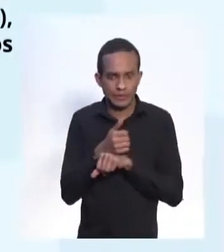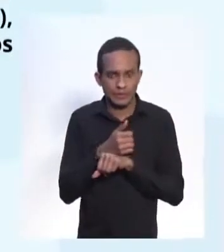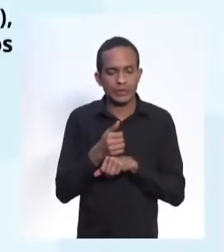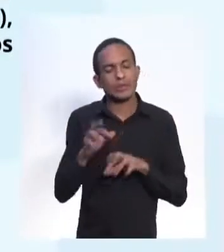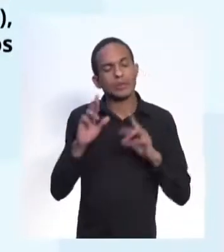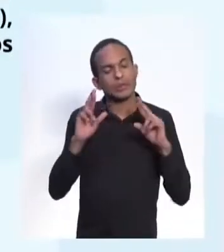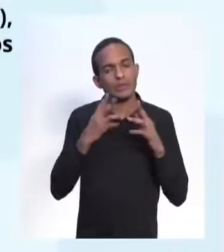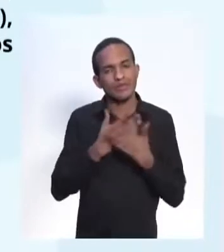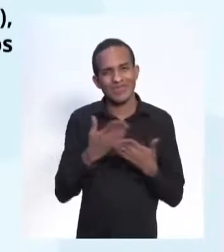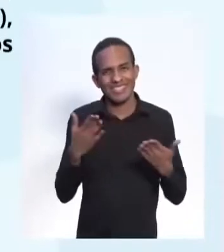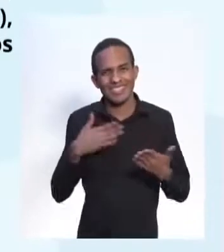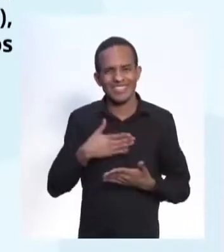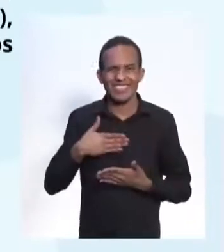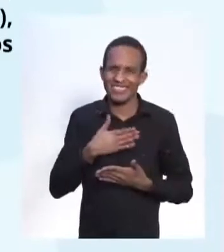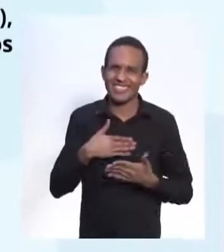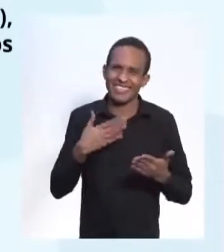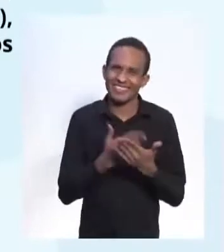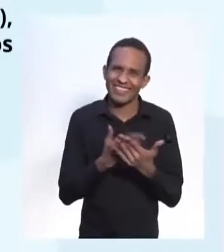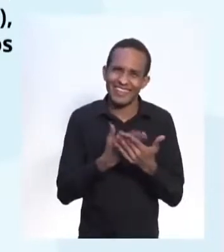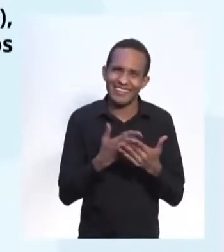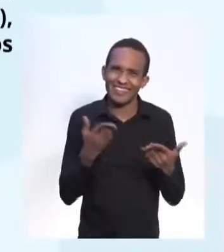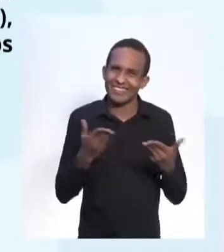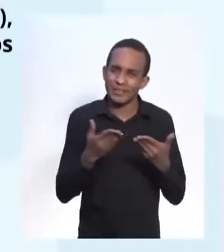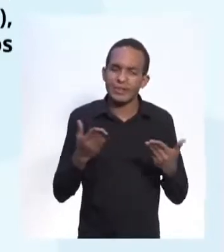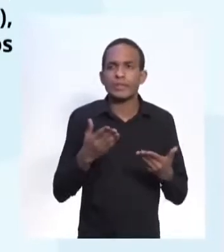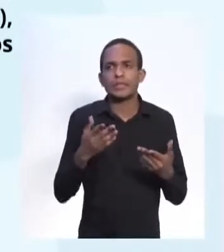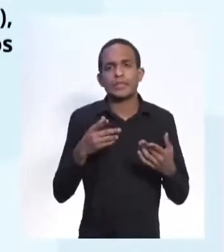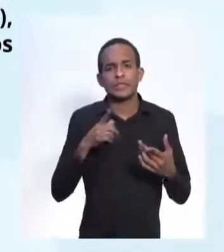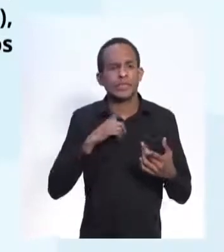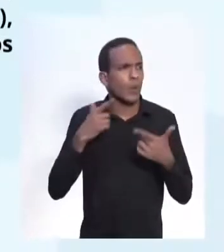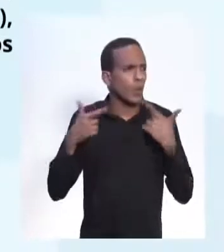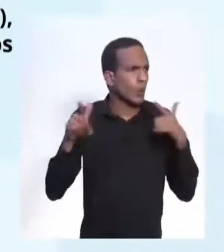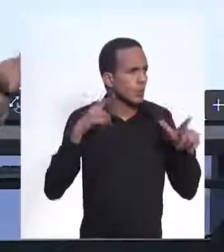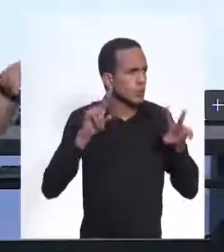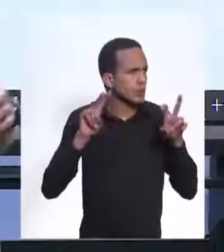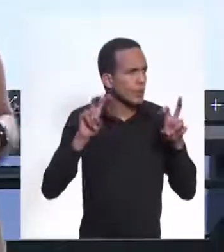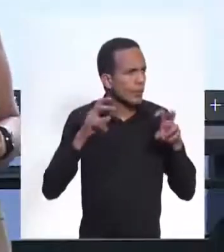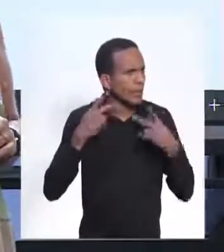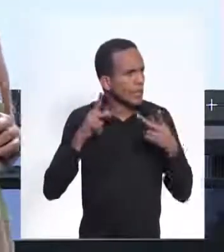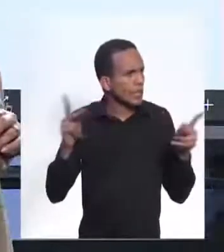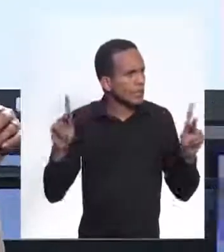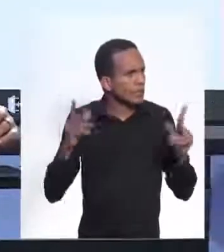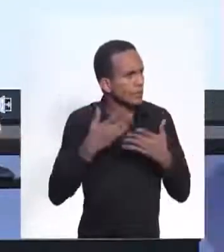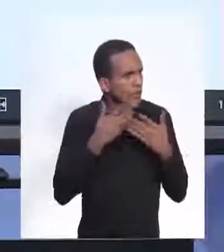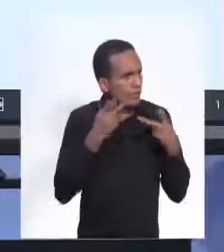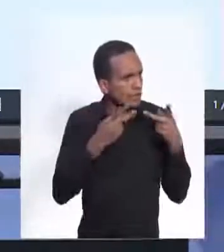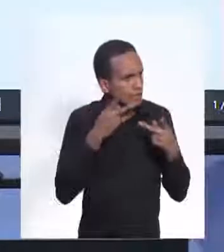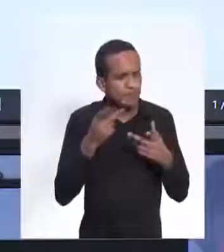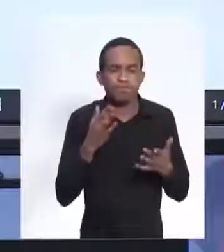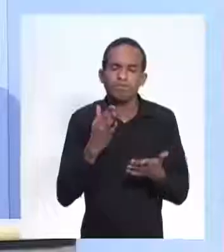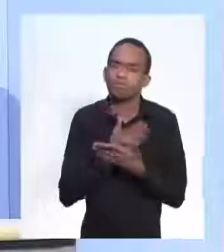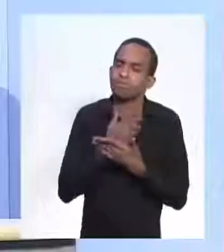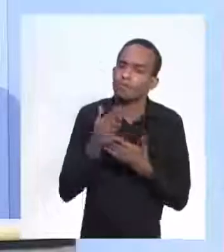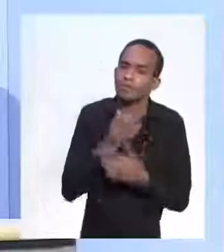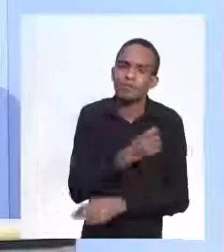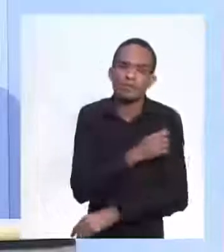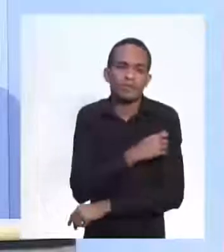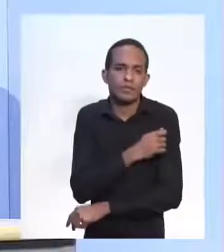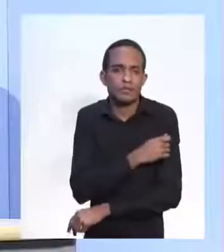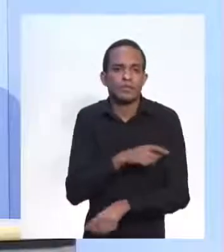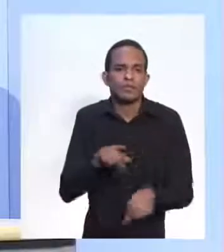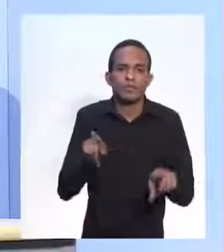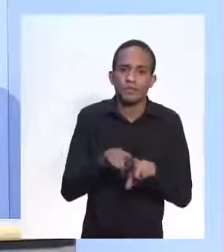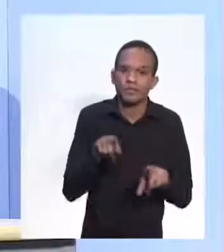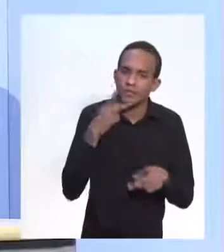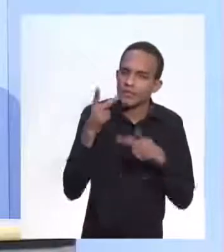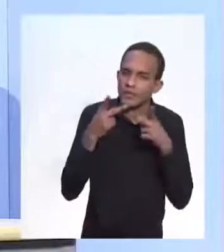Espero que vocês tenham gostado dessa aula. Ficou mais alguma coisa, professora, que eles estão colocando aí? Olha, alguns alunos, né, ainda